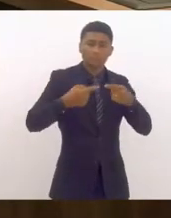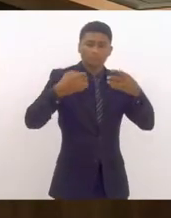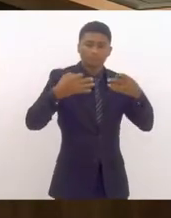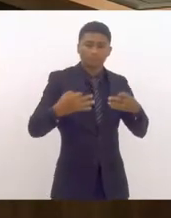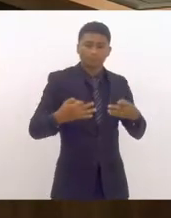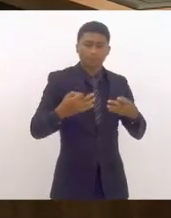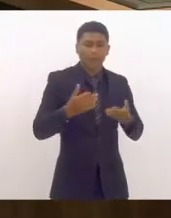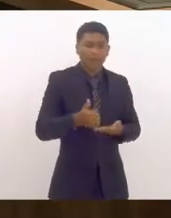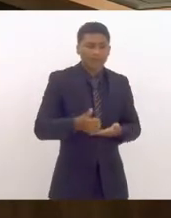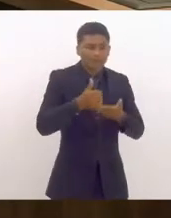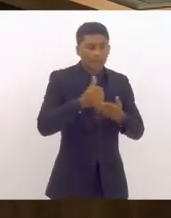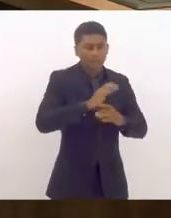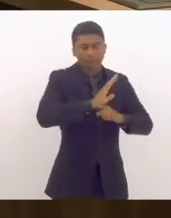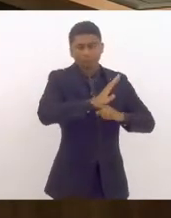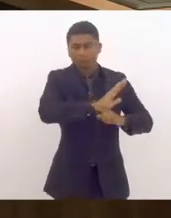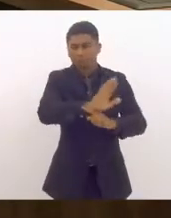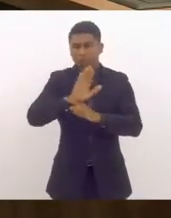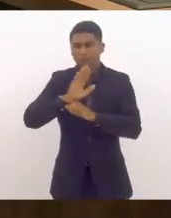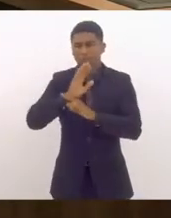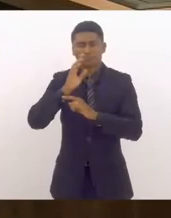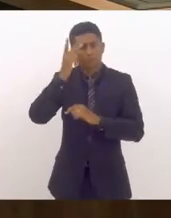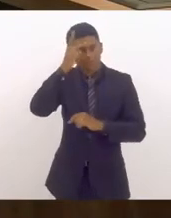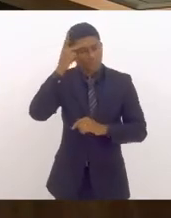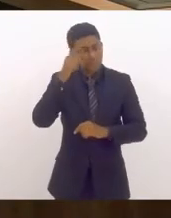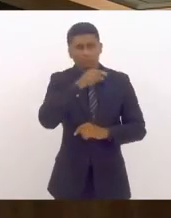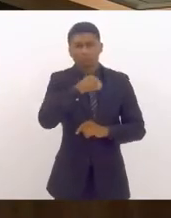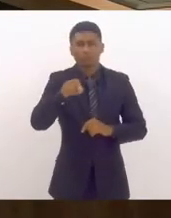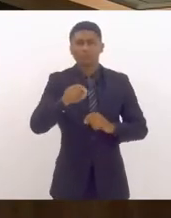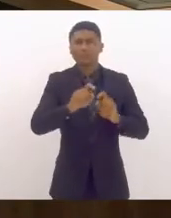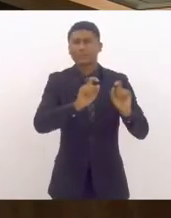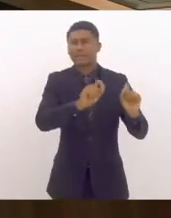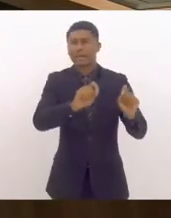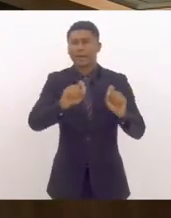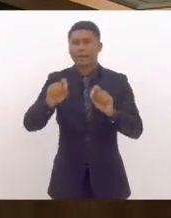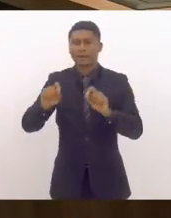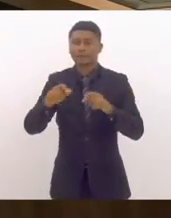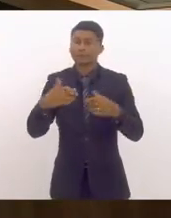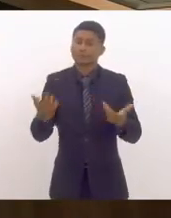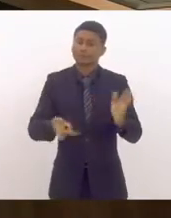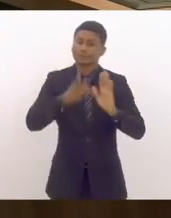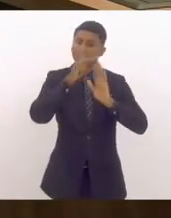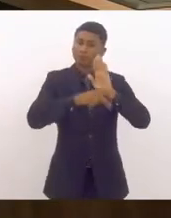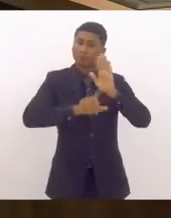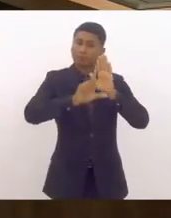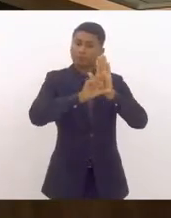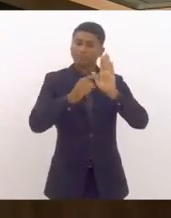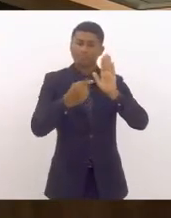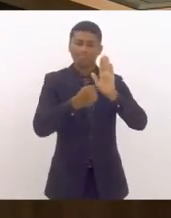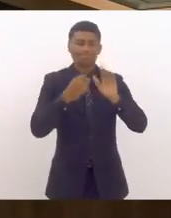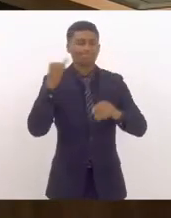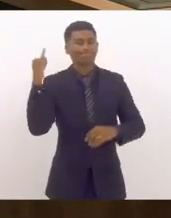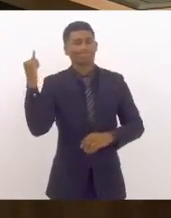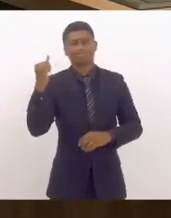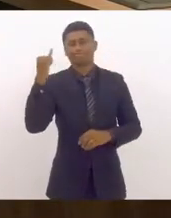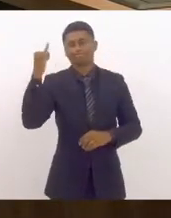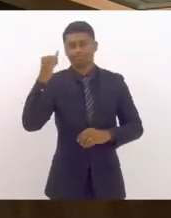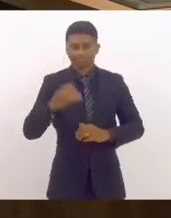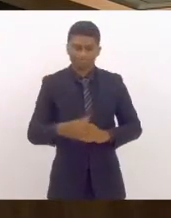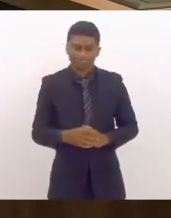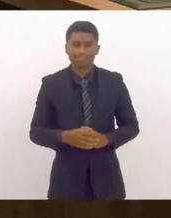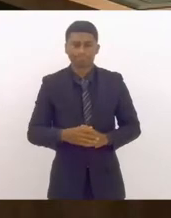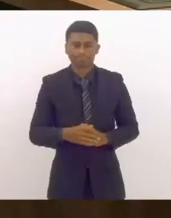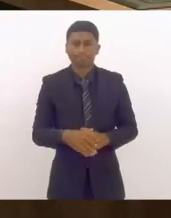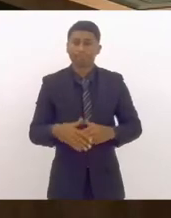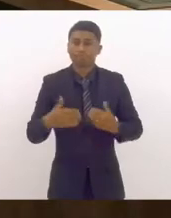essa assistência social, essa assistência técnica, esse direito humano, o projeto é bastante meritório e bem construído. Então,